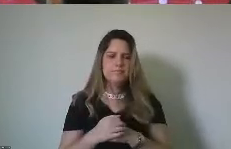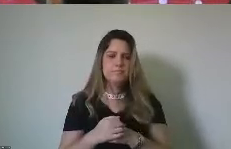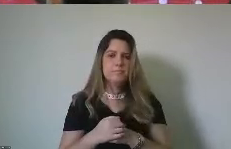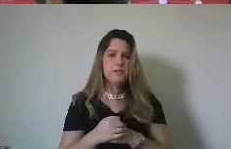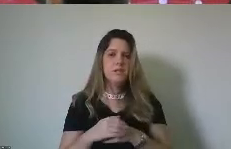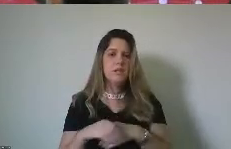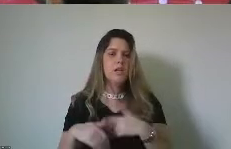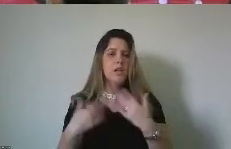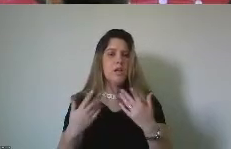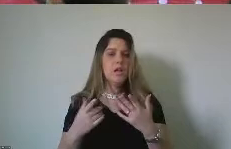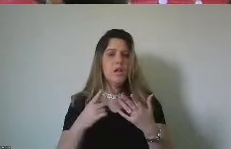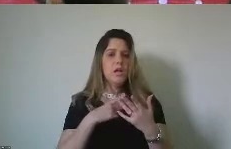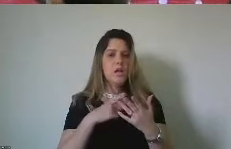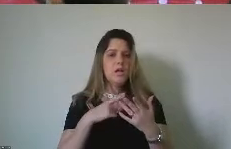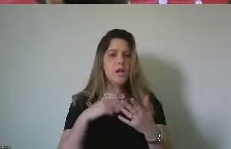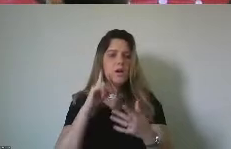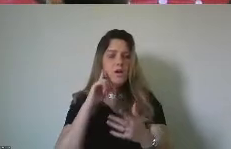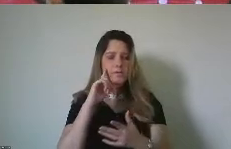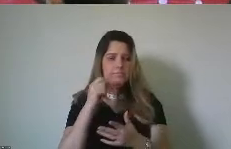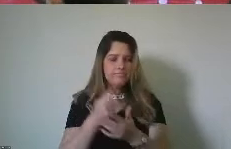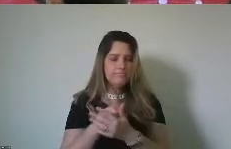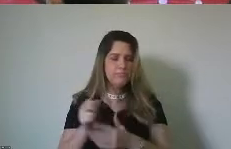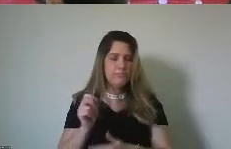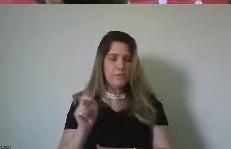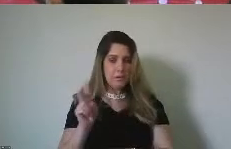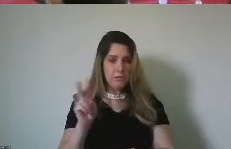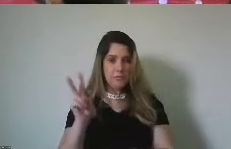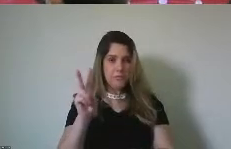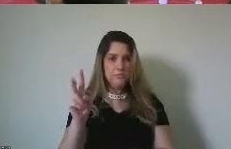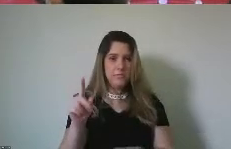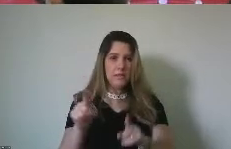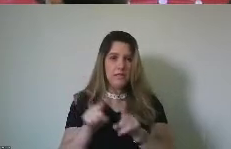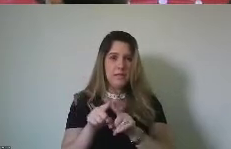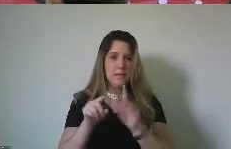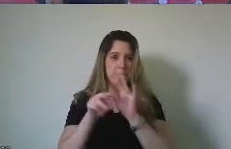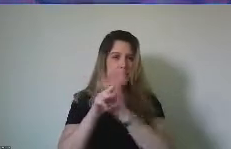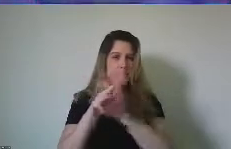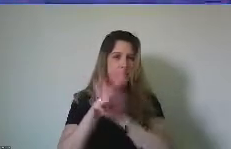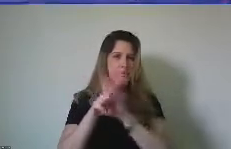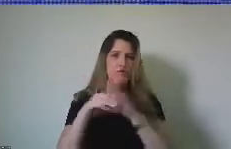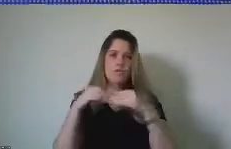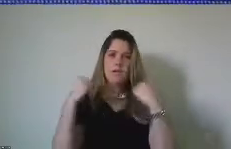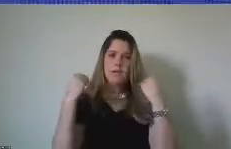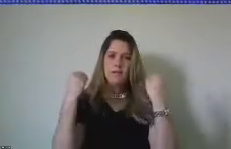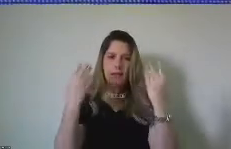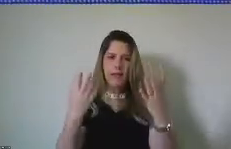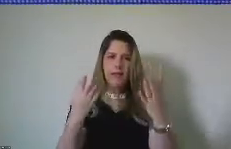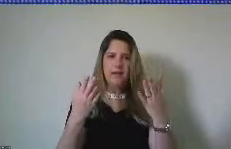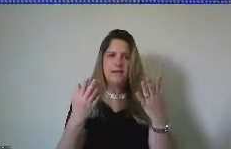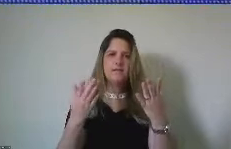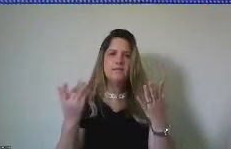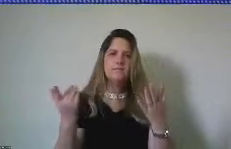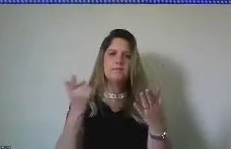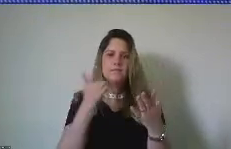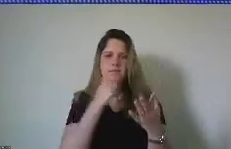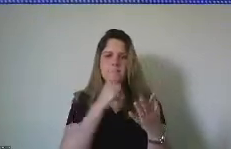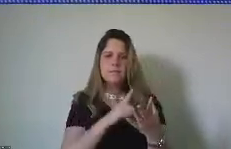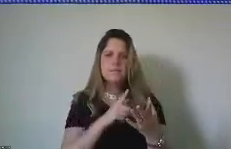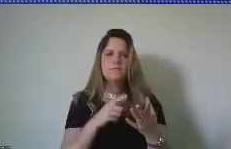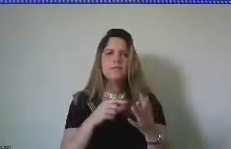nós definimos e vamos pela tecnologia digital como vimos aqui Fazemos o total